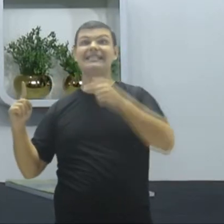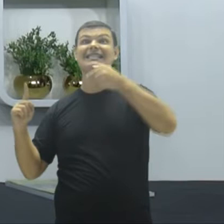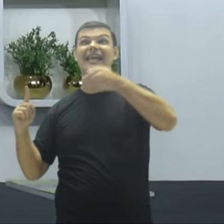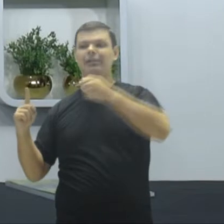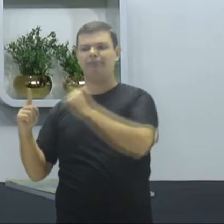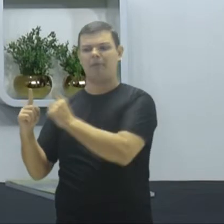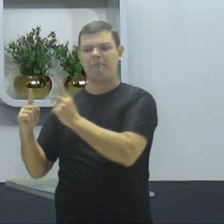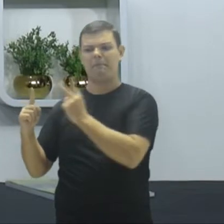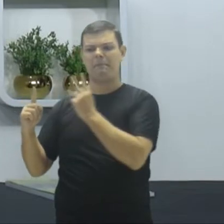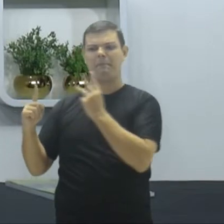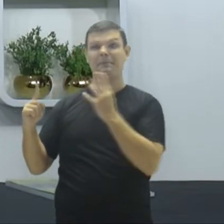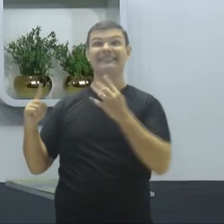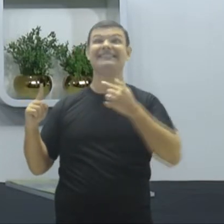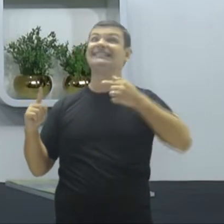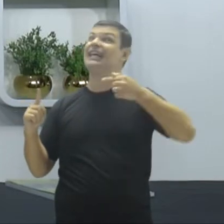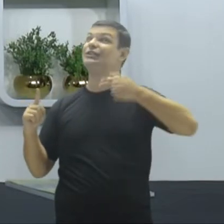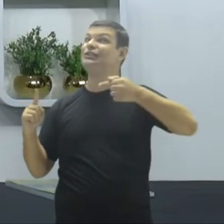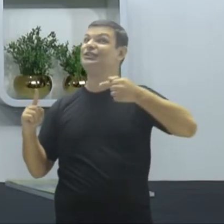letras.